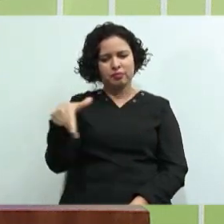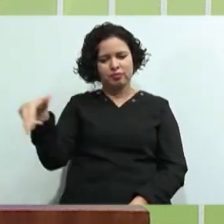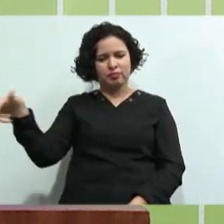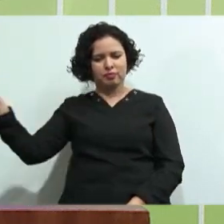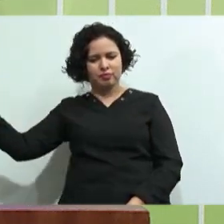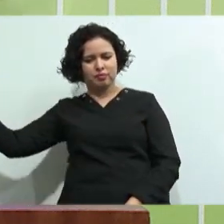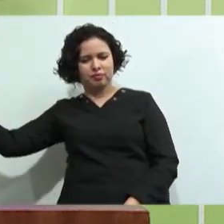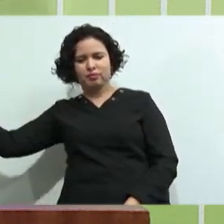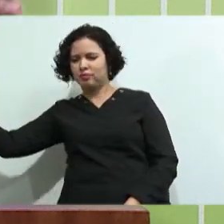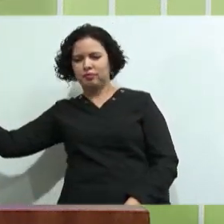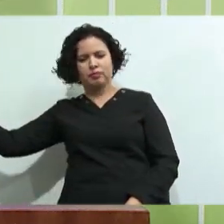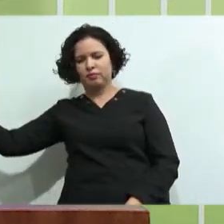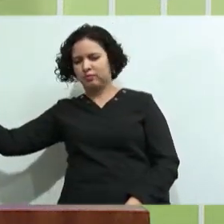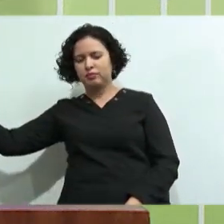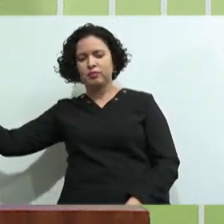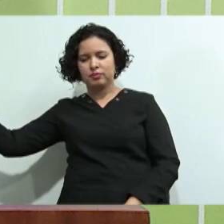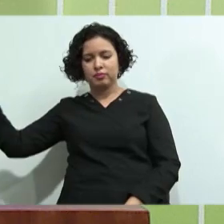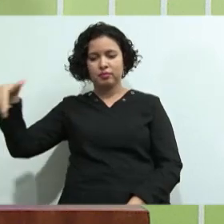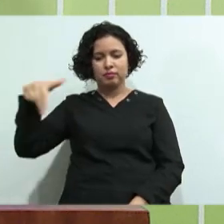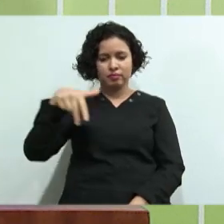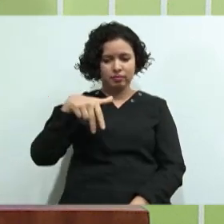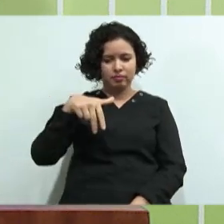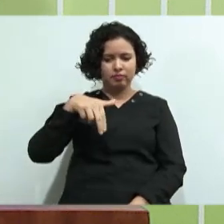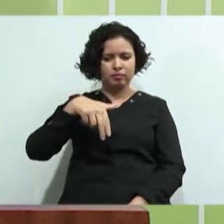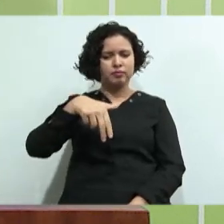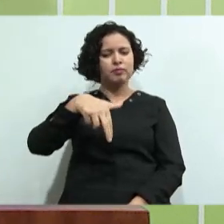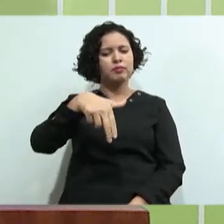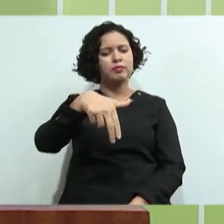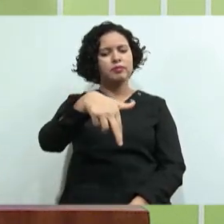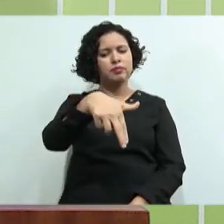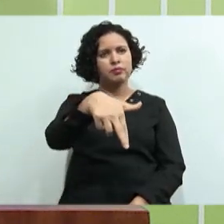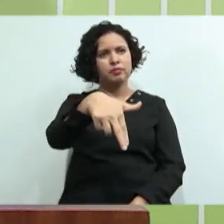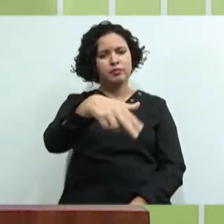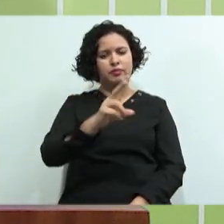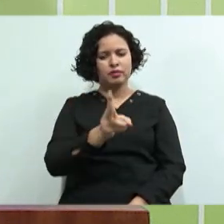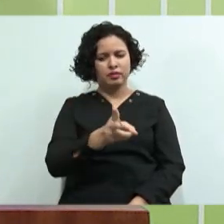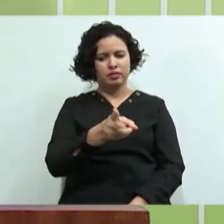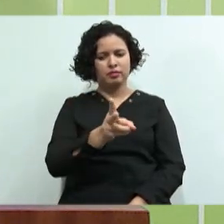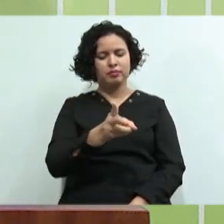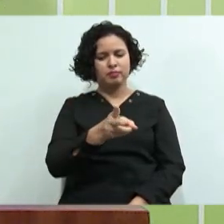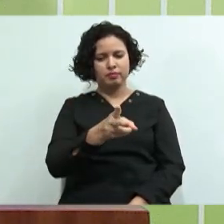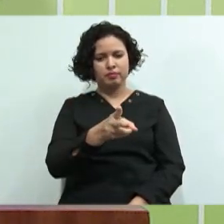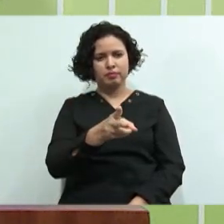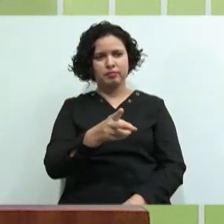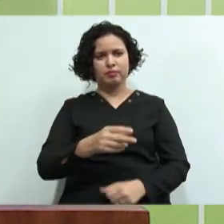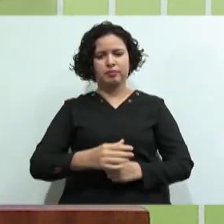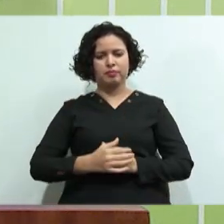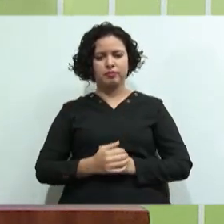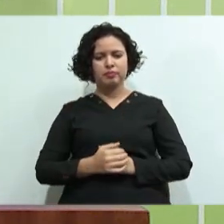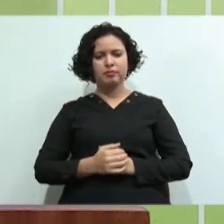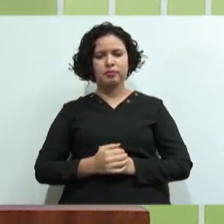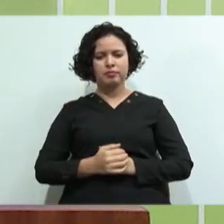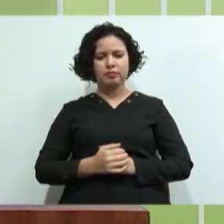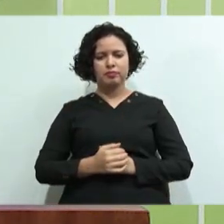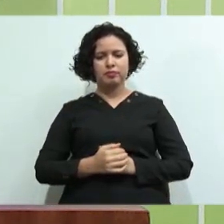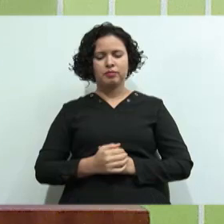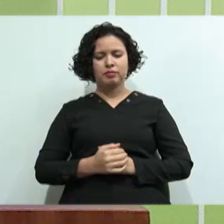o sinal lá fora. Não, ela faz dentro do quadrante. Dentro do quadrante que é usado na língua de sinais,